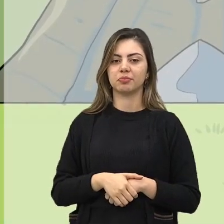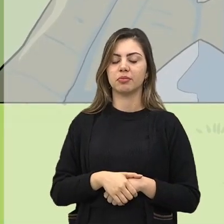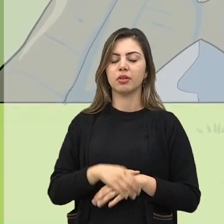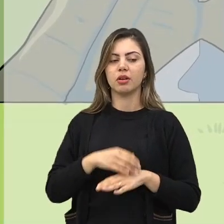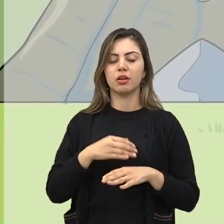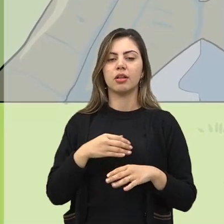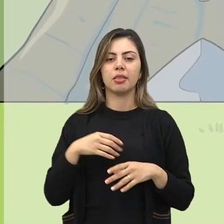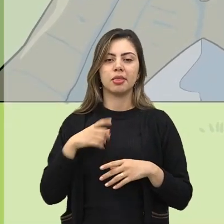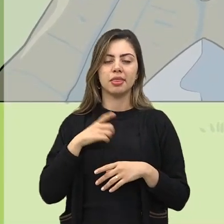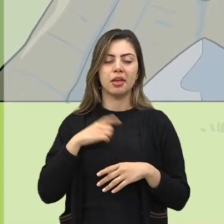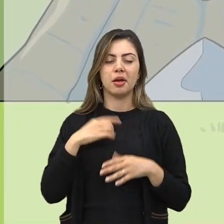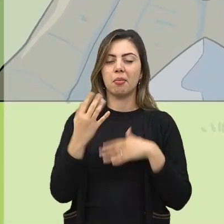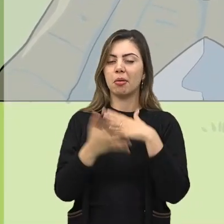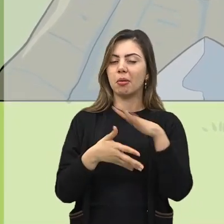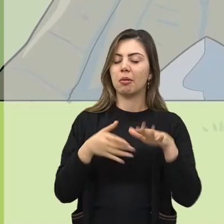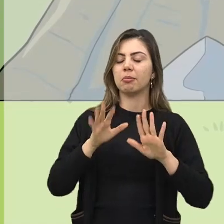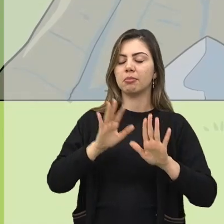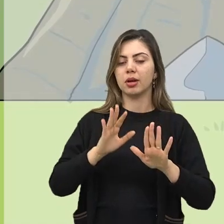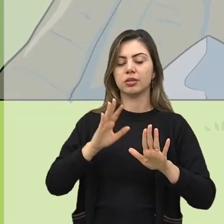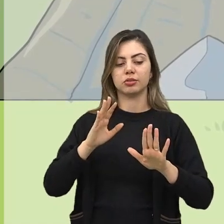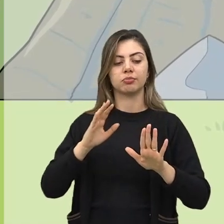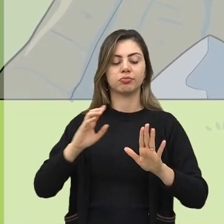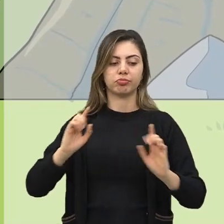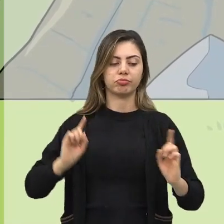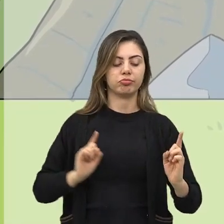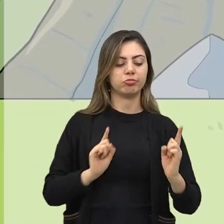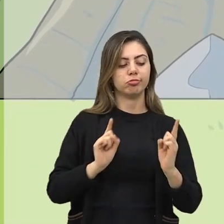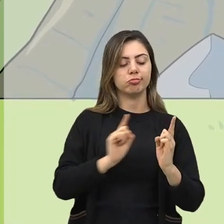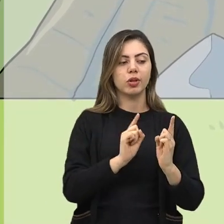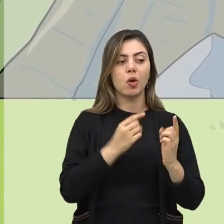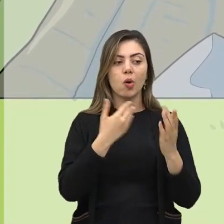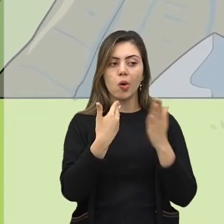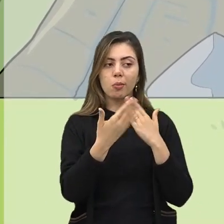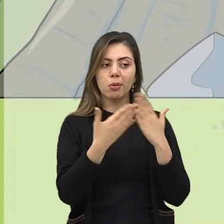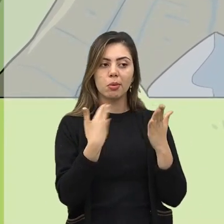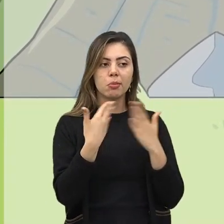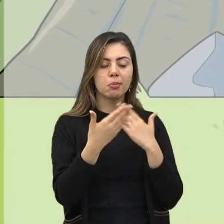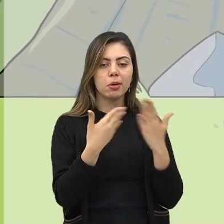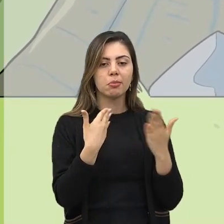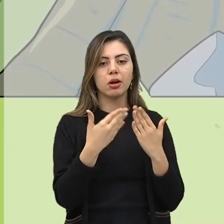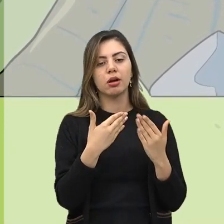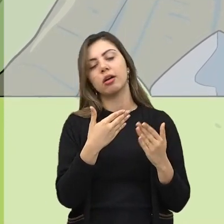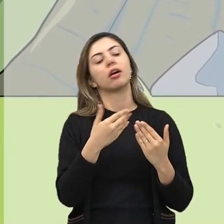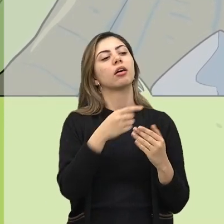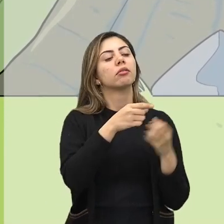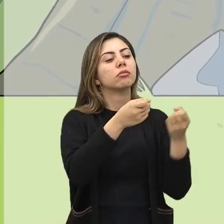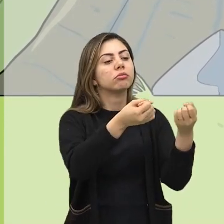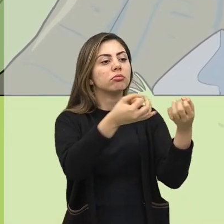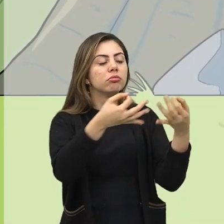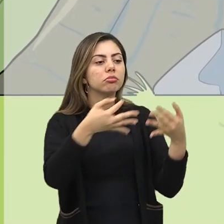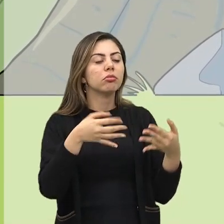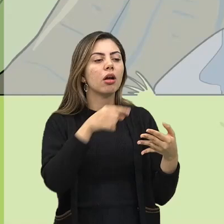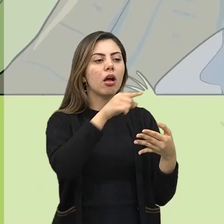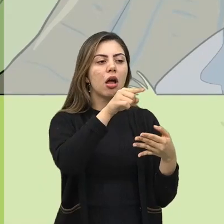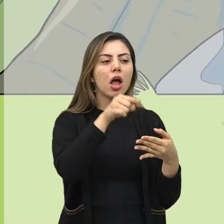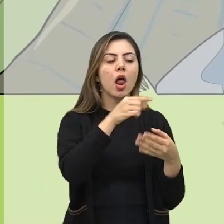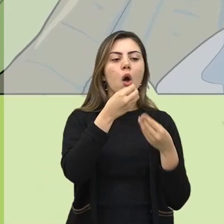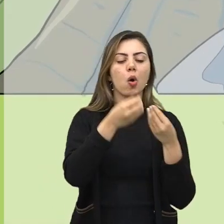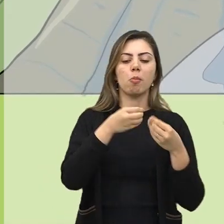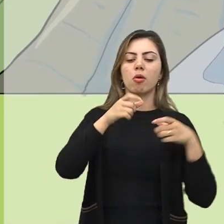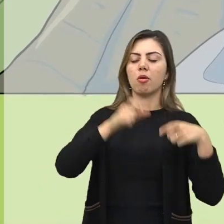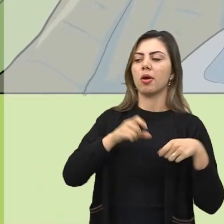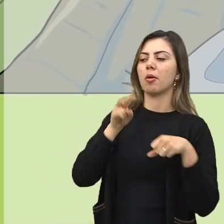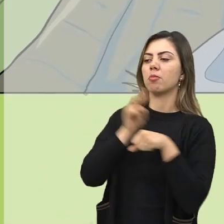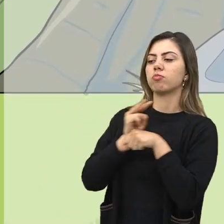Depois de muita confusão, conseguimos conversar com elas. Descobrimos que estavam protegendo sua terra e